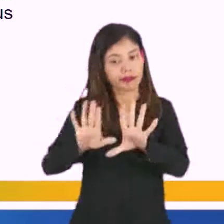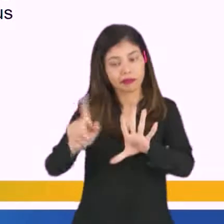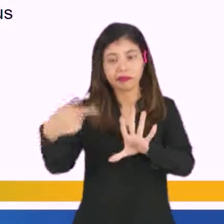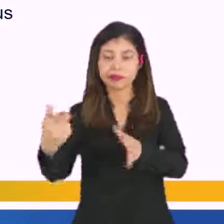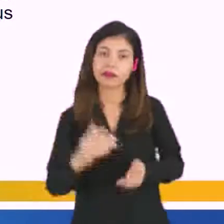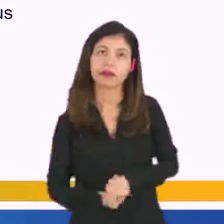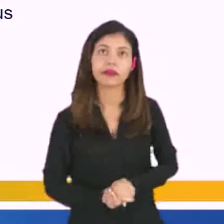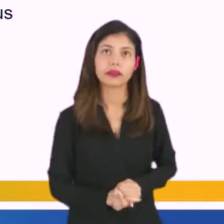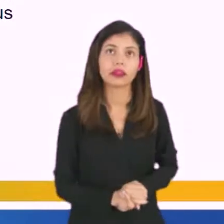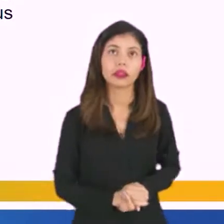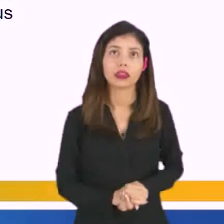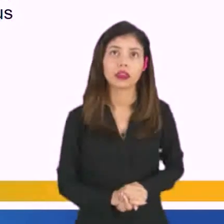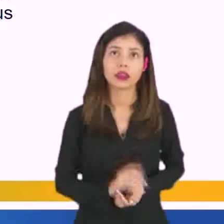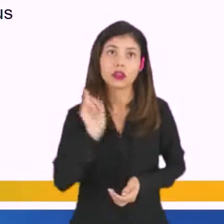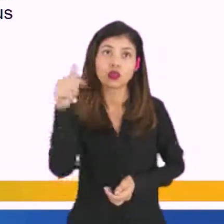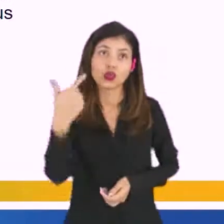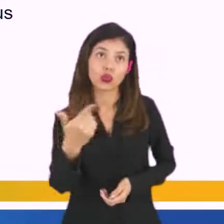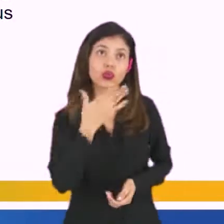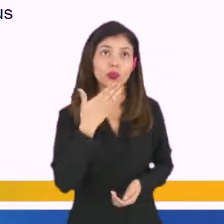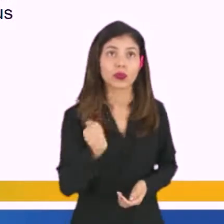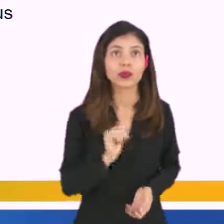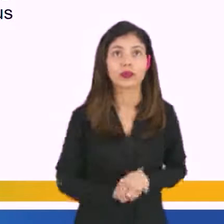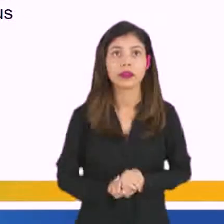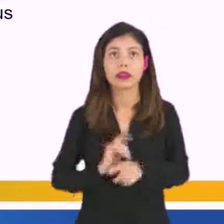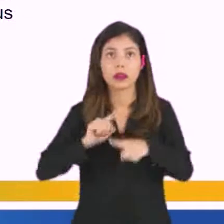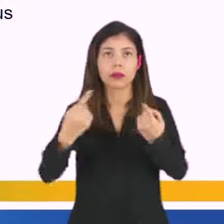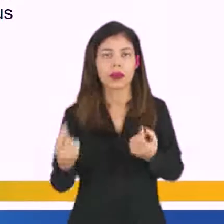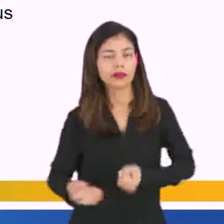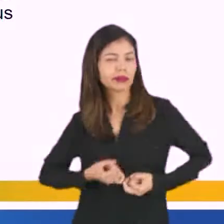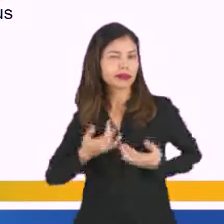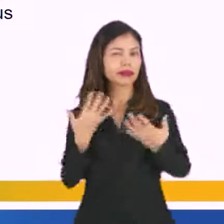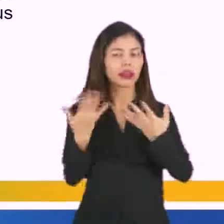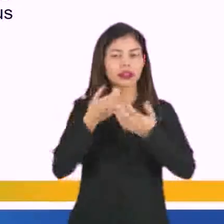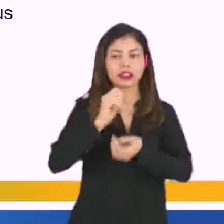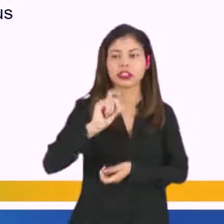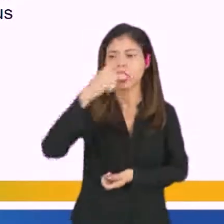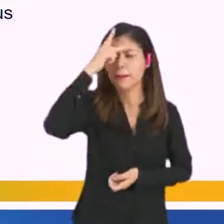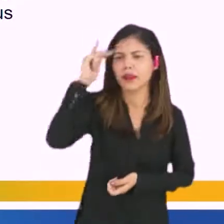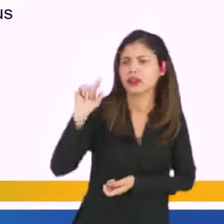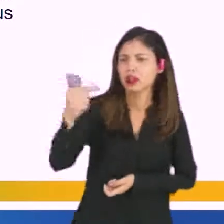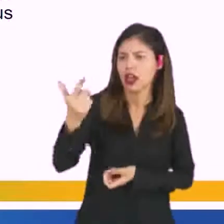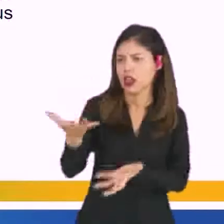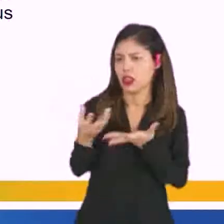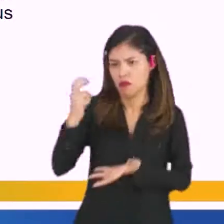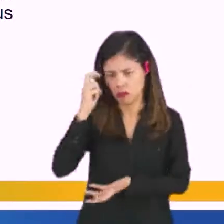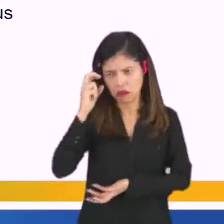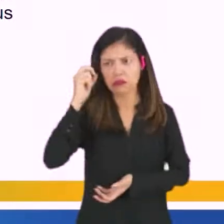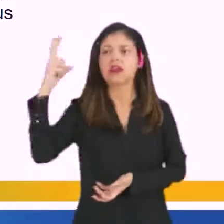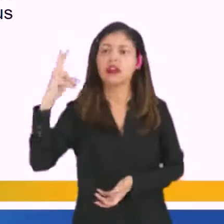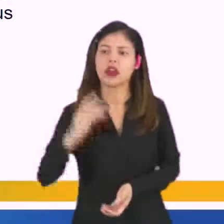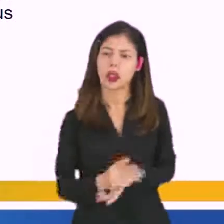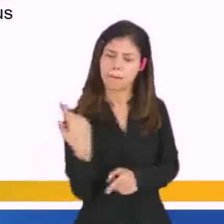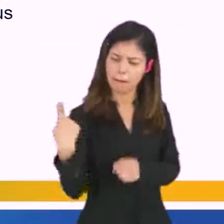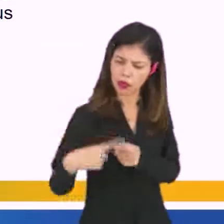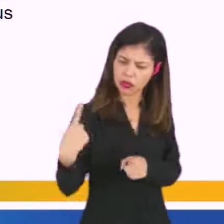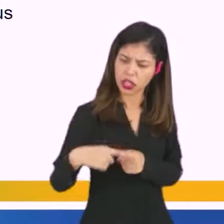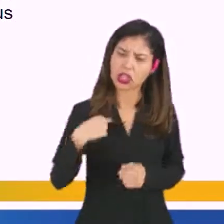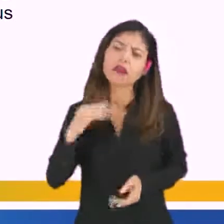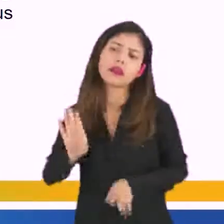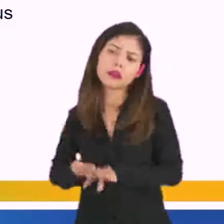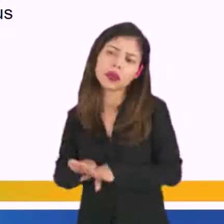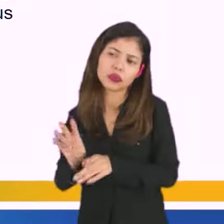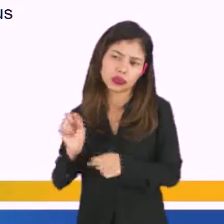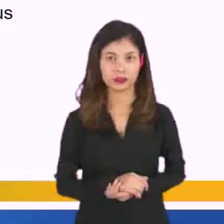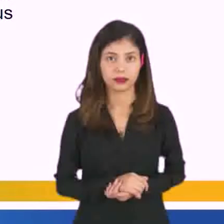coisa em detrimento de outro. No maior estilo, se fulano, que é tão inteligente, faz isso, por que eu não